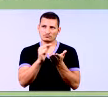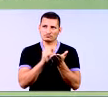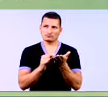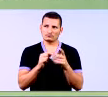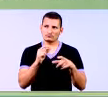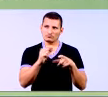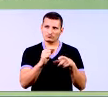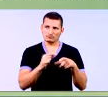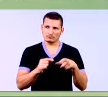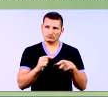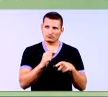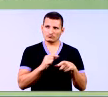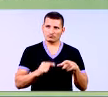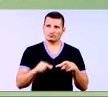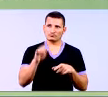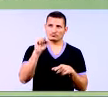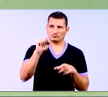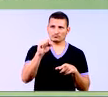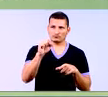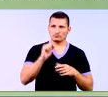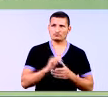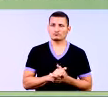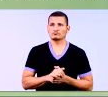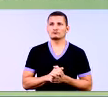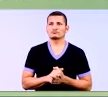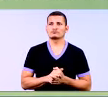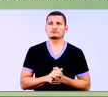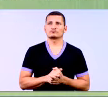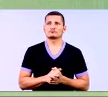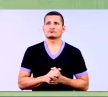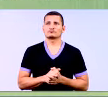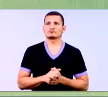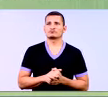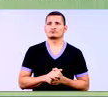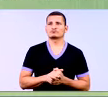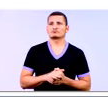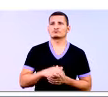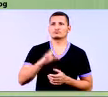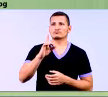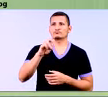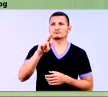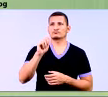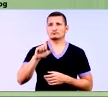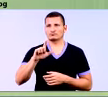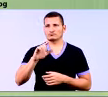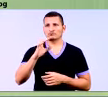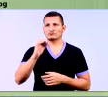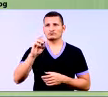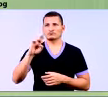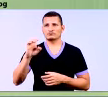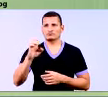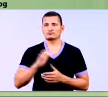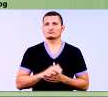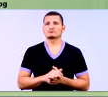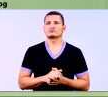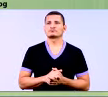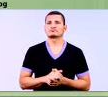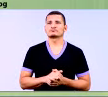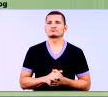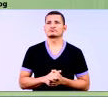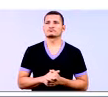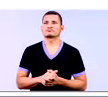ok? E da mesma forma, o mercado chama de dual core 2 núcleos, quad-core e assim por diante.